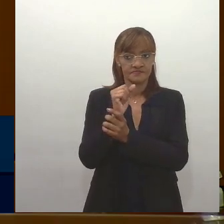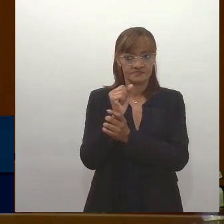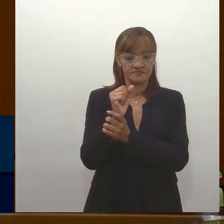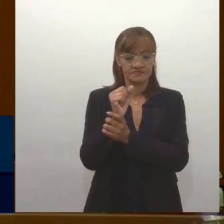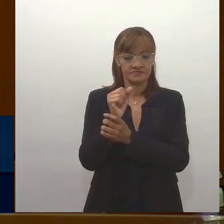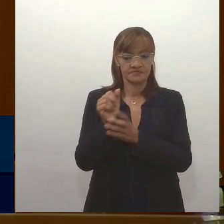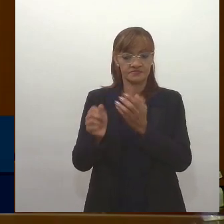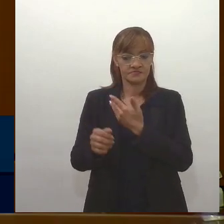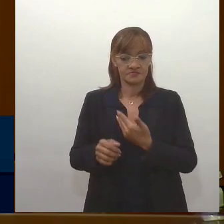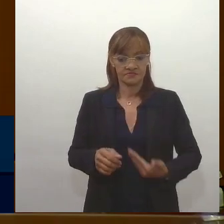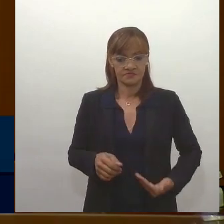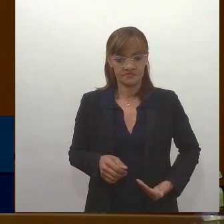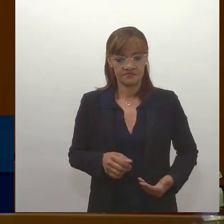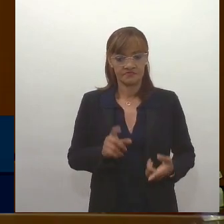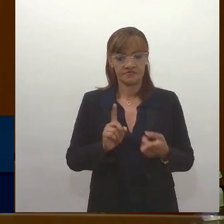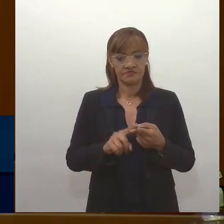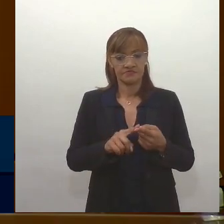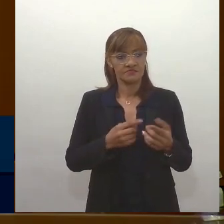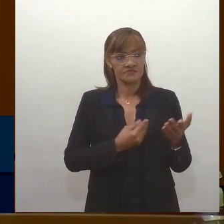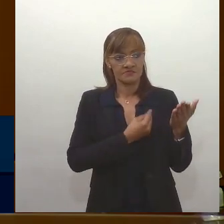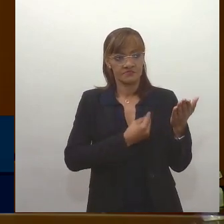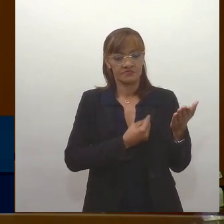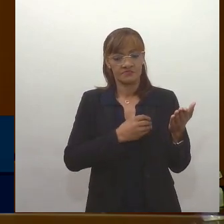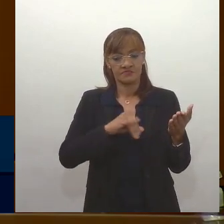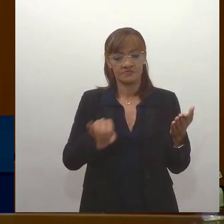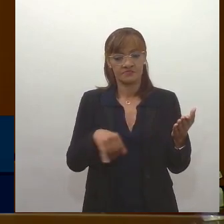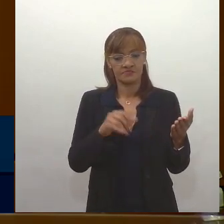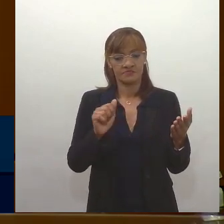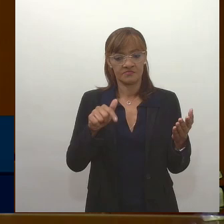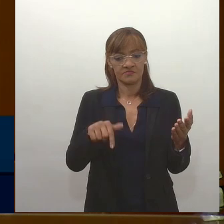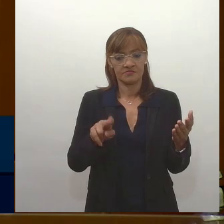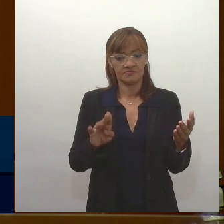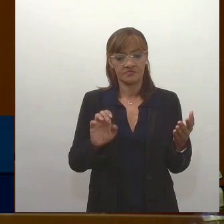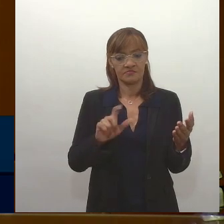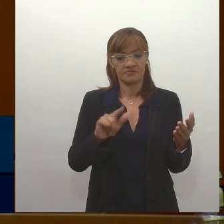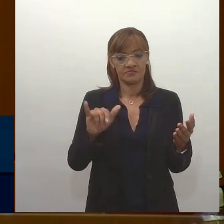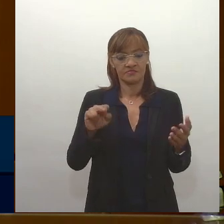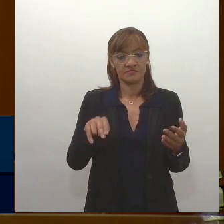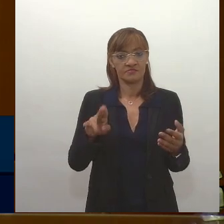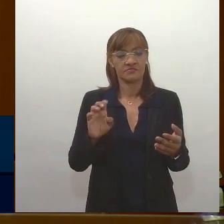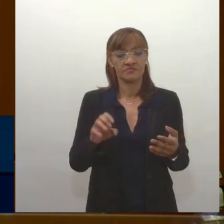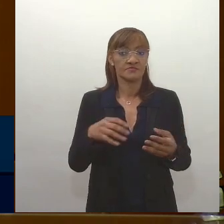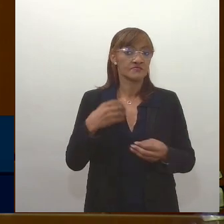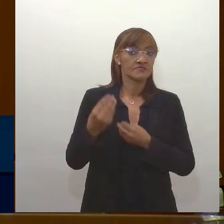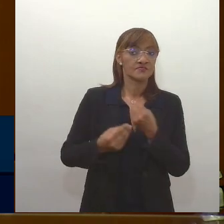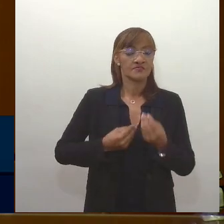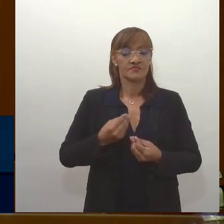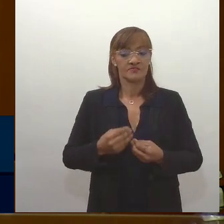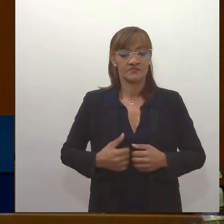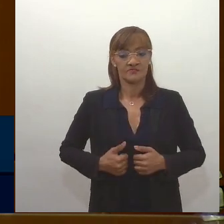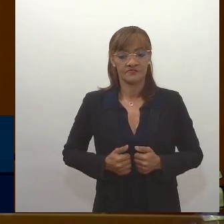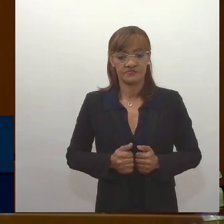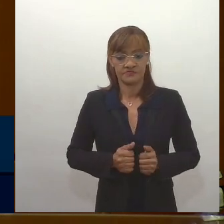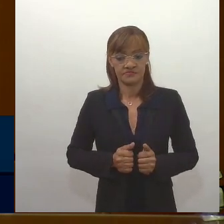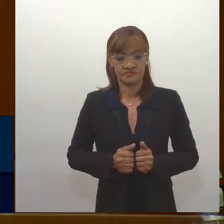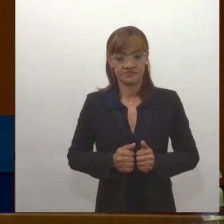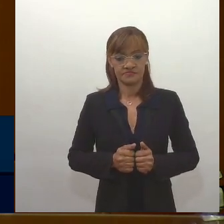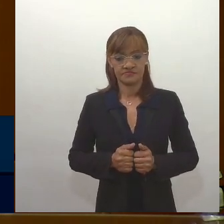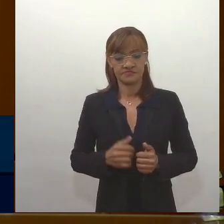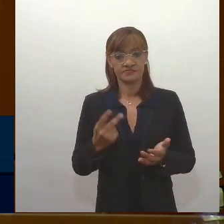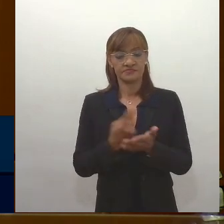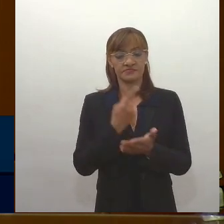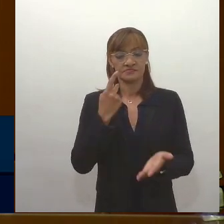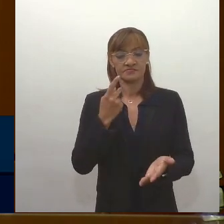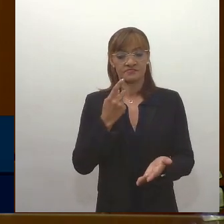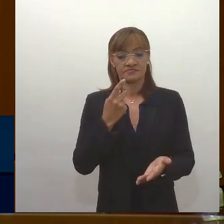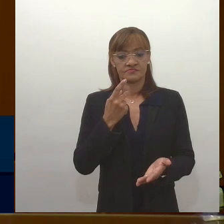encontra ali como é que anda o andamento do processo do crime que foi cometido do Senor Paulo do Vale